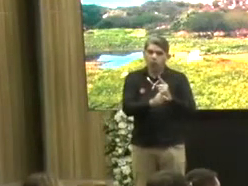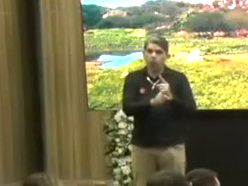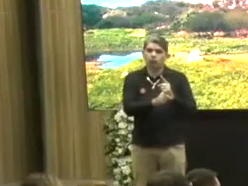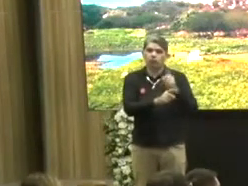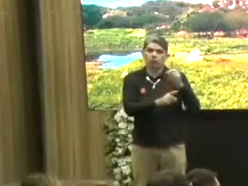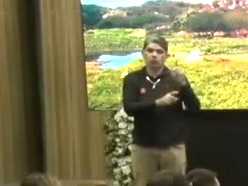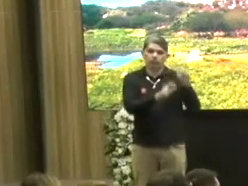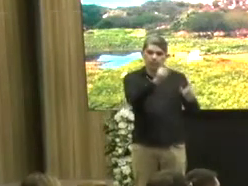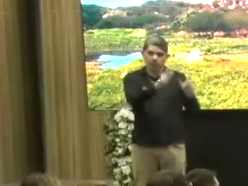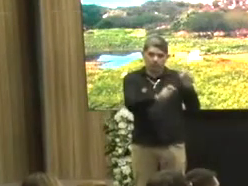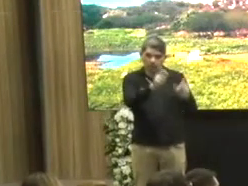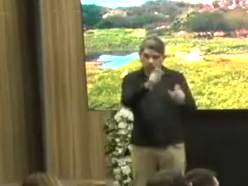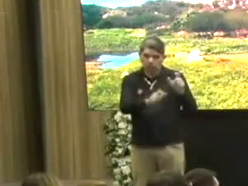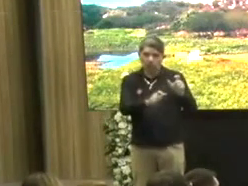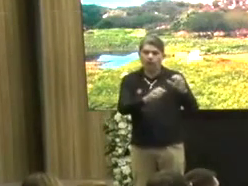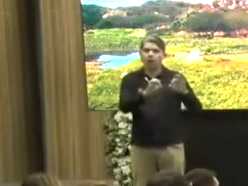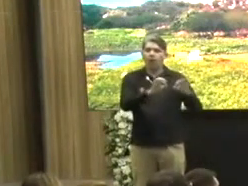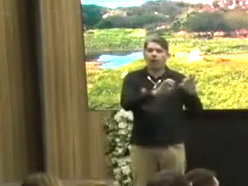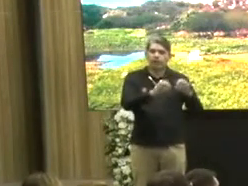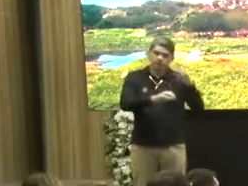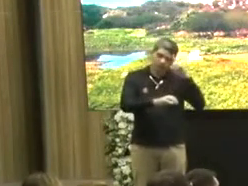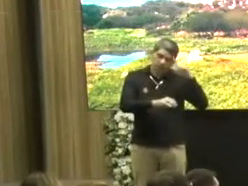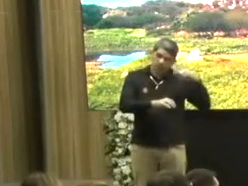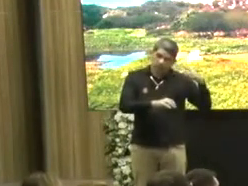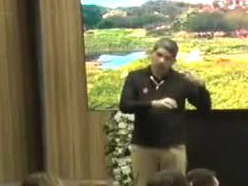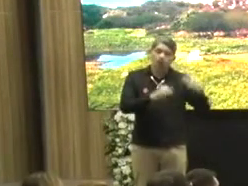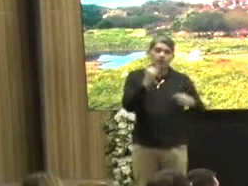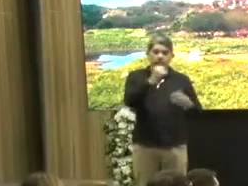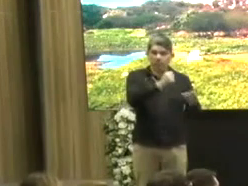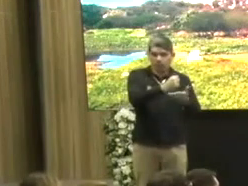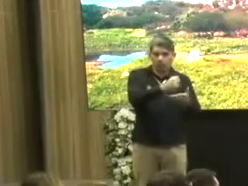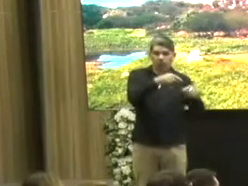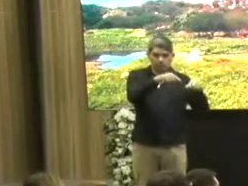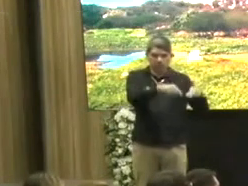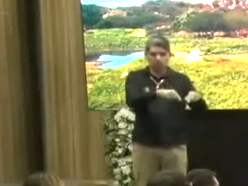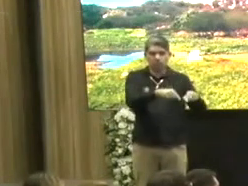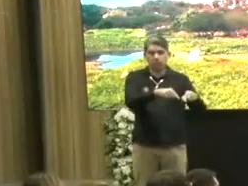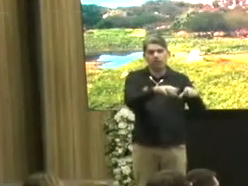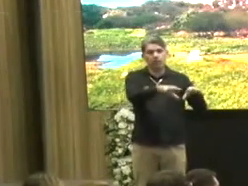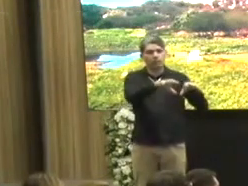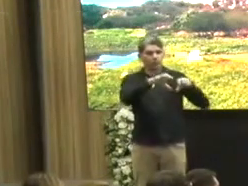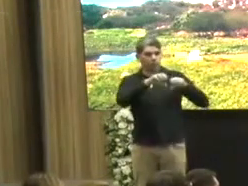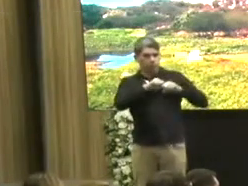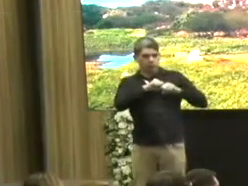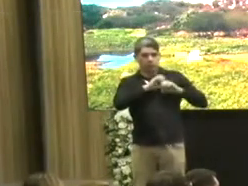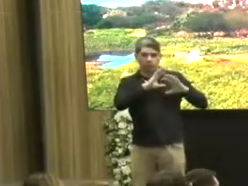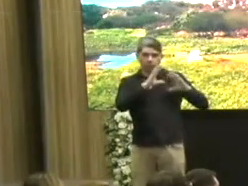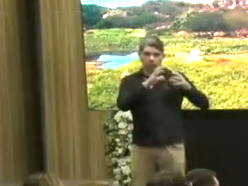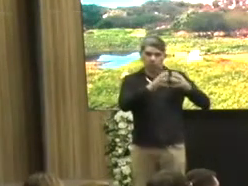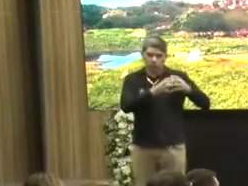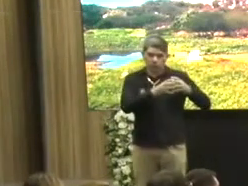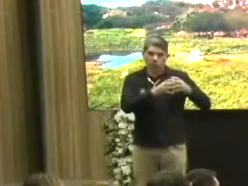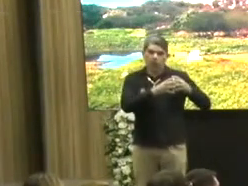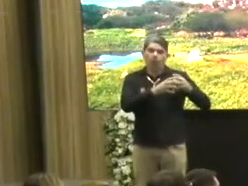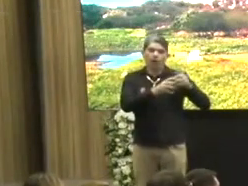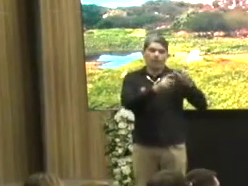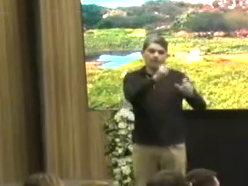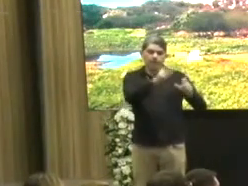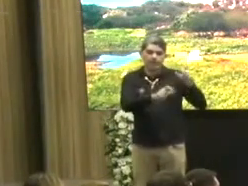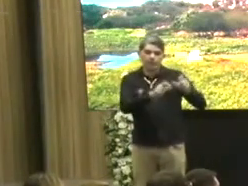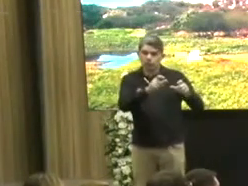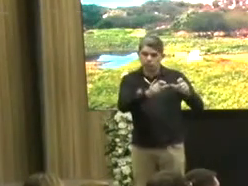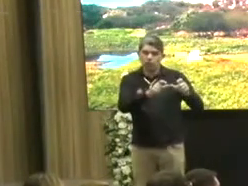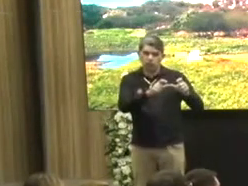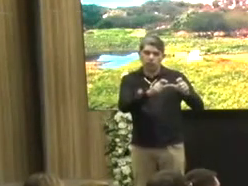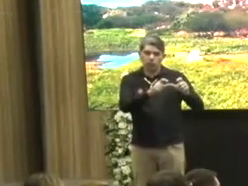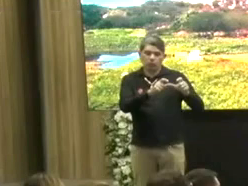Isso é fundante para nós. E nós precisamos nos tomarmos e tomarmos esse conjunto de pessoas para dar uma